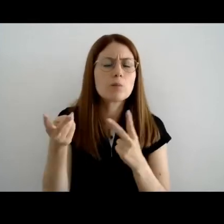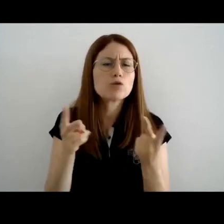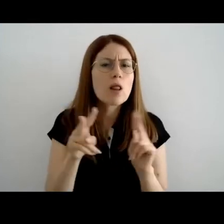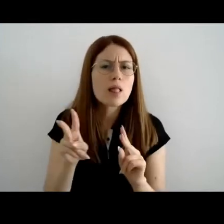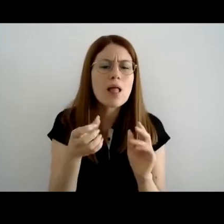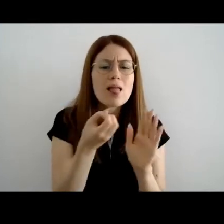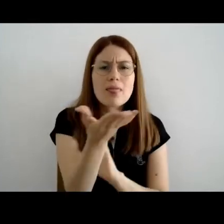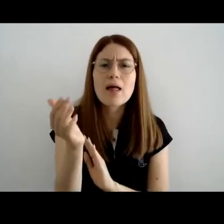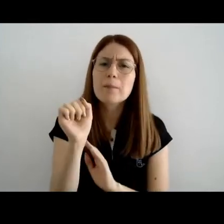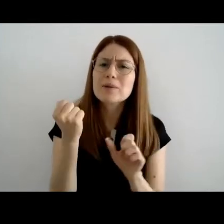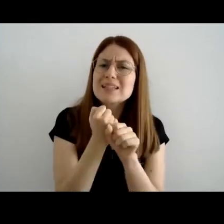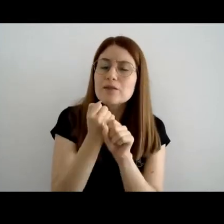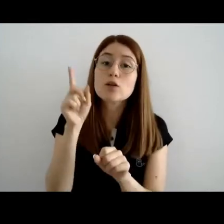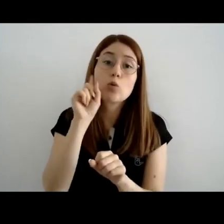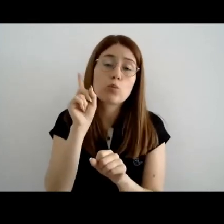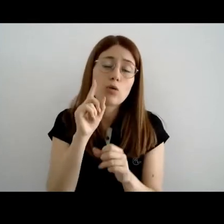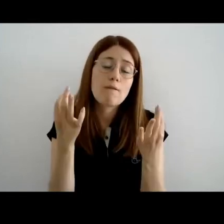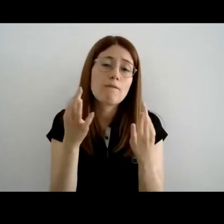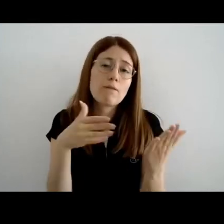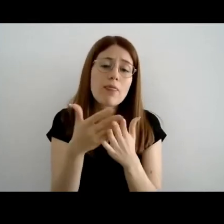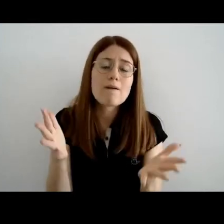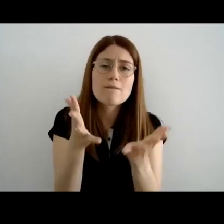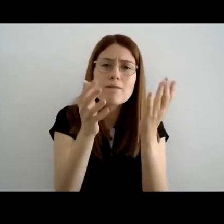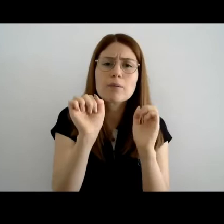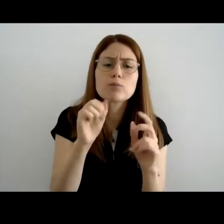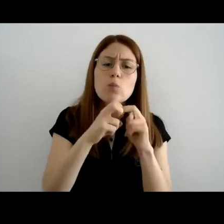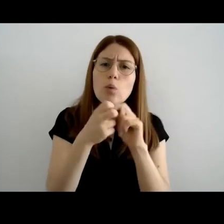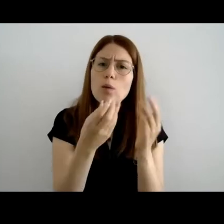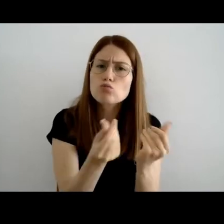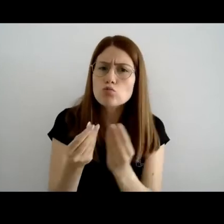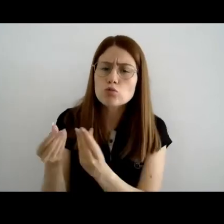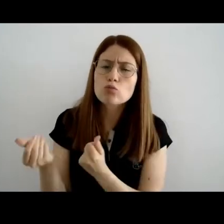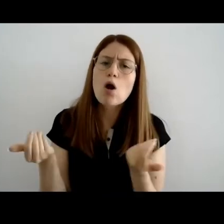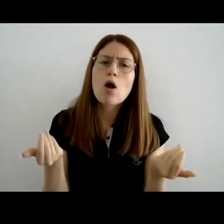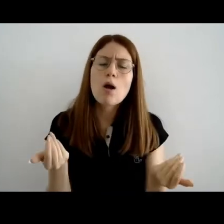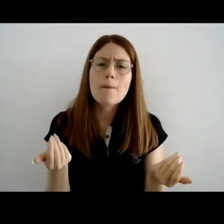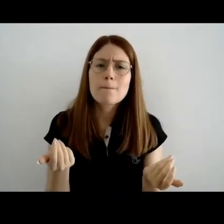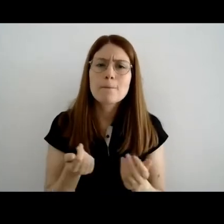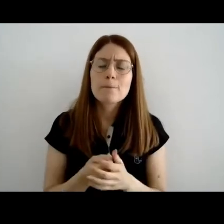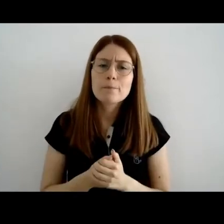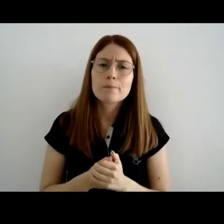de serviços relevantes que essencialmente promovam a resolução de problemas e que